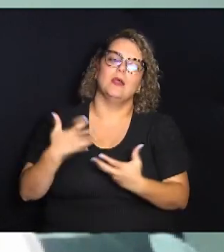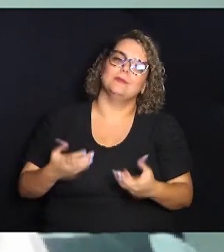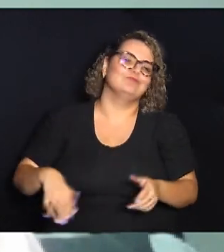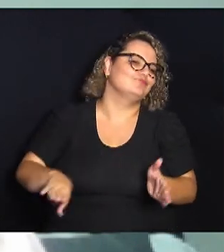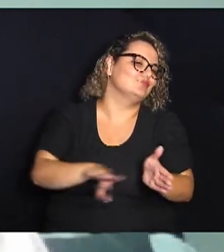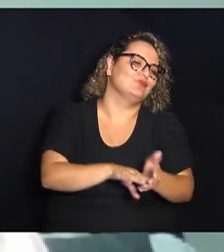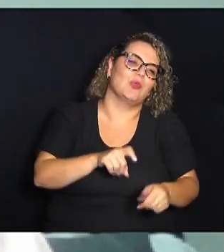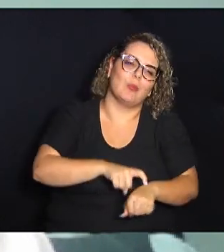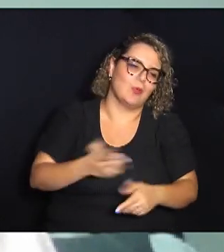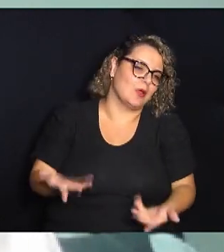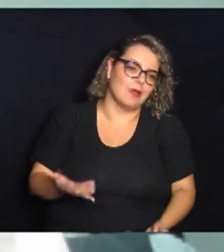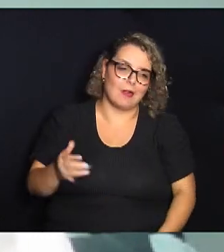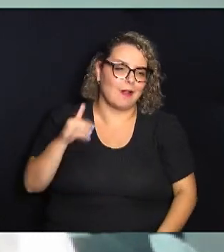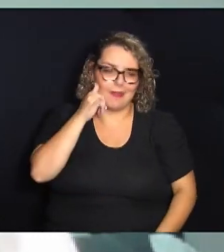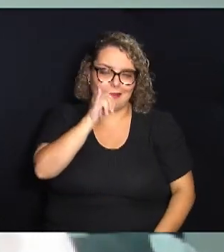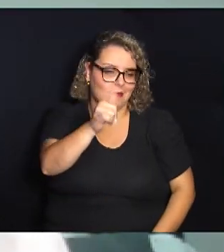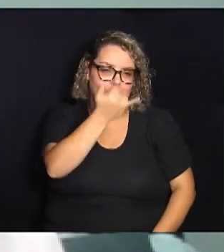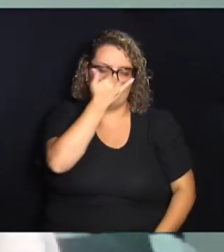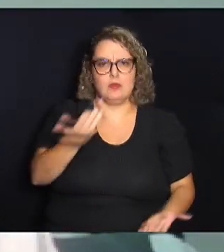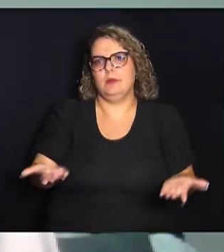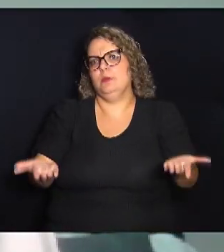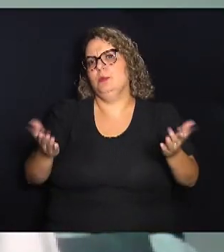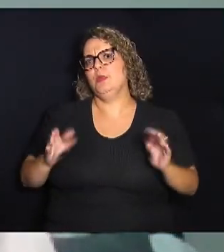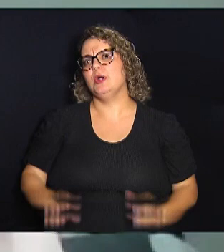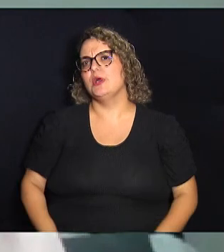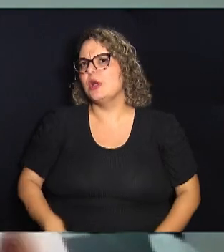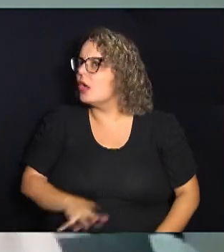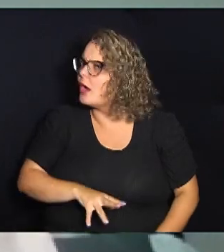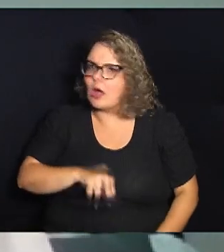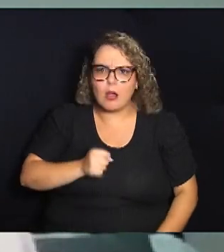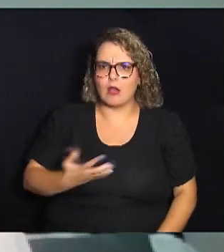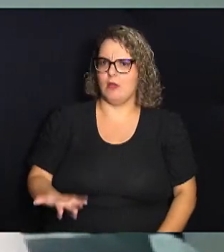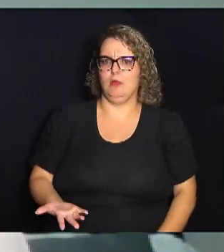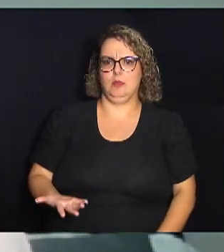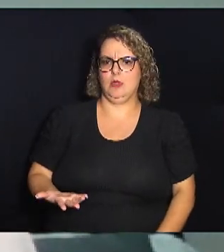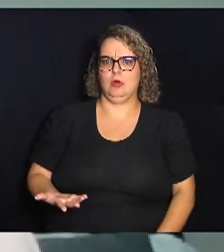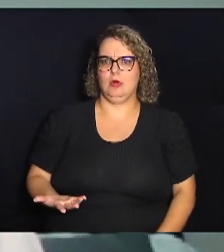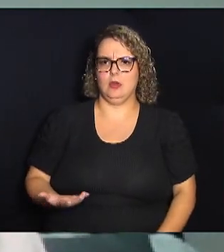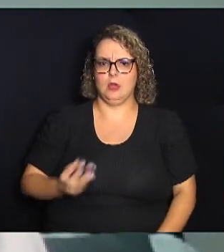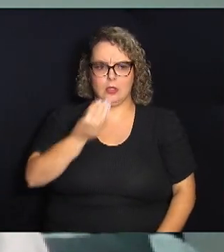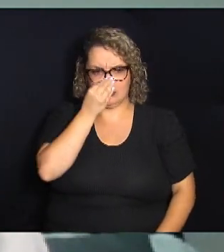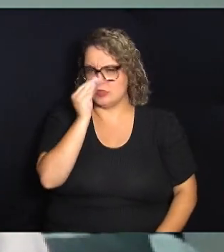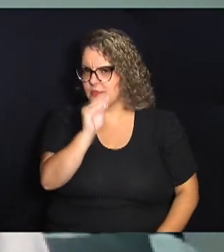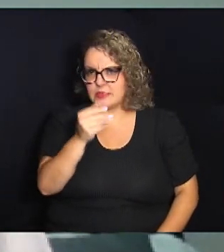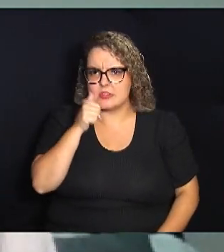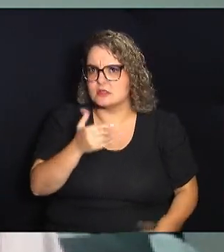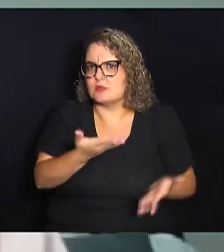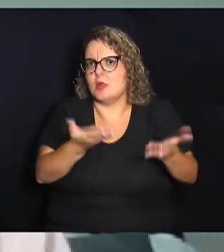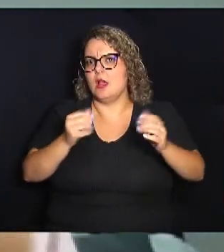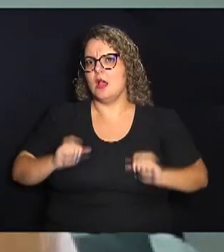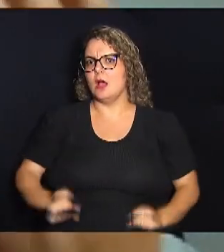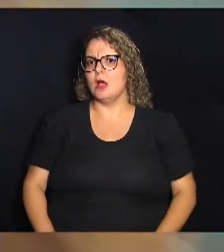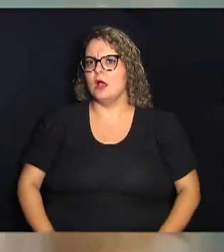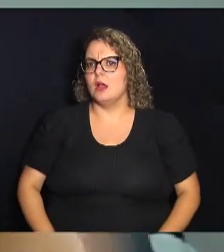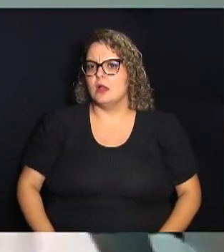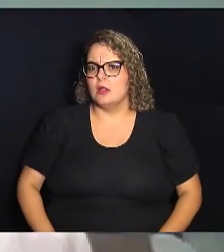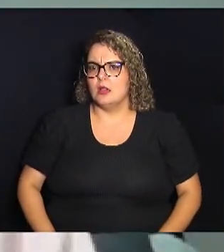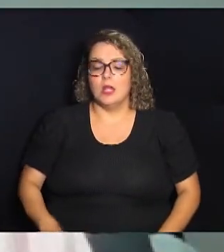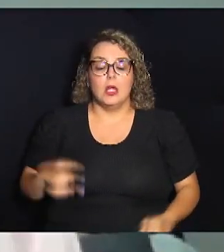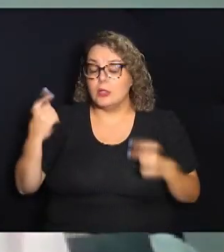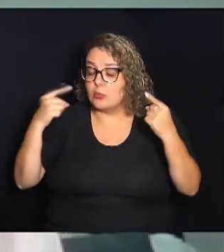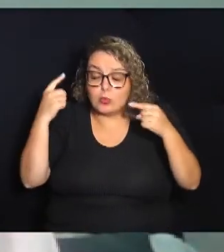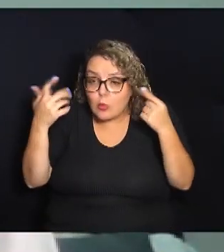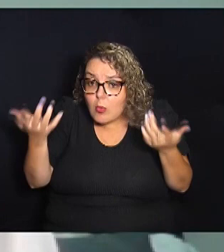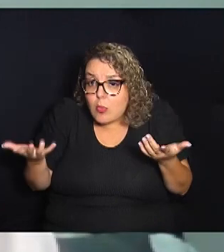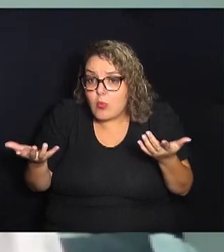certa, agora azar da senhora. Gente, isso é um absurdo, eu estou virando as costas para essa mulher. Isso é